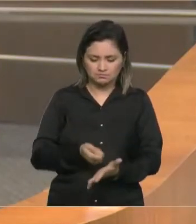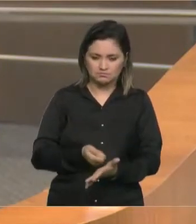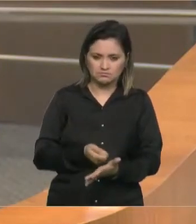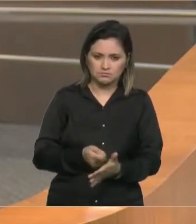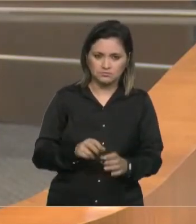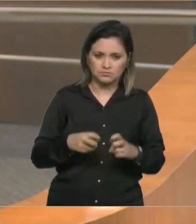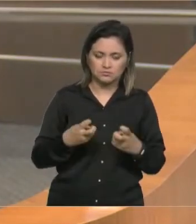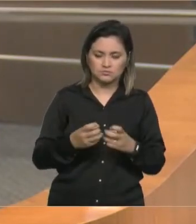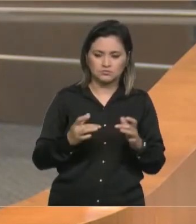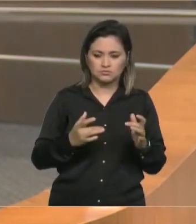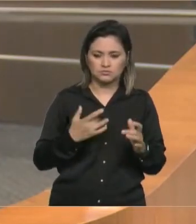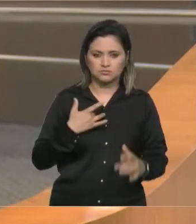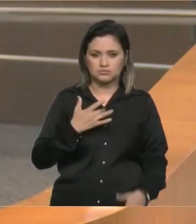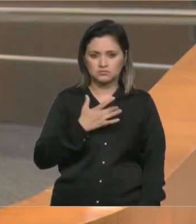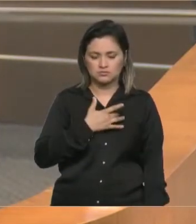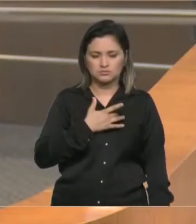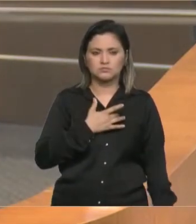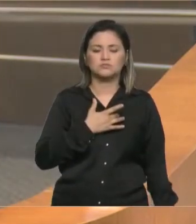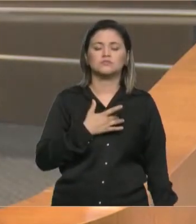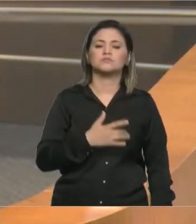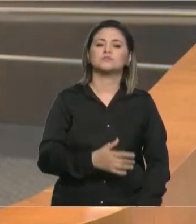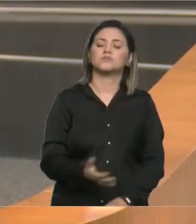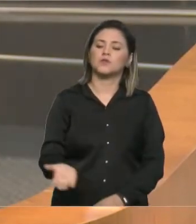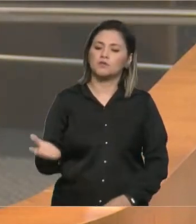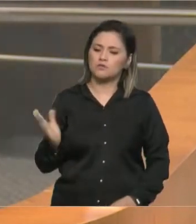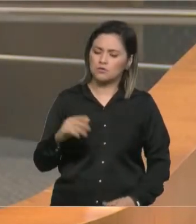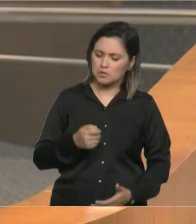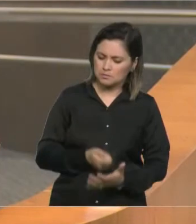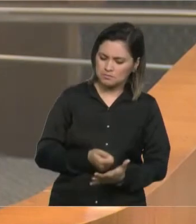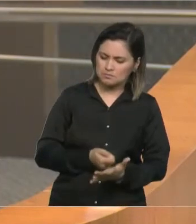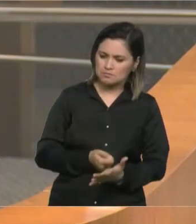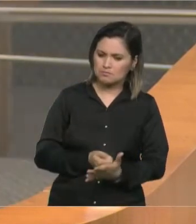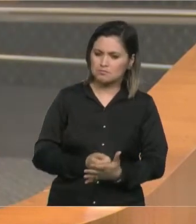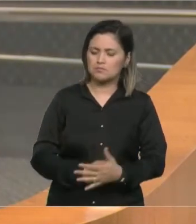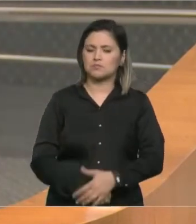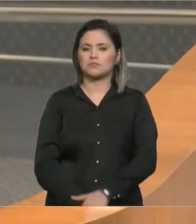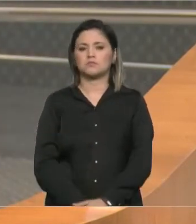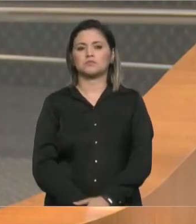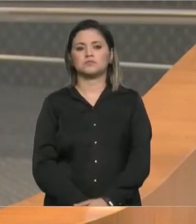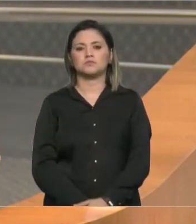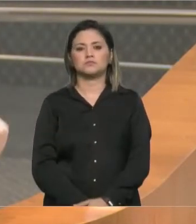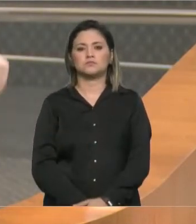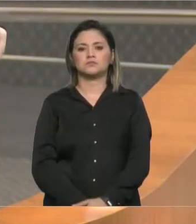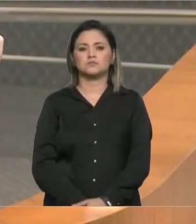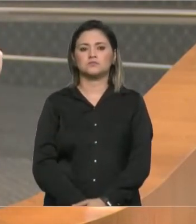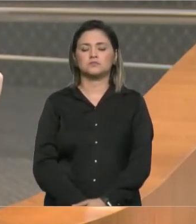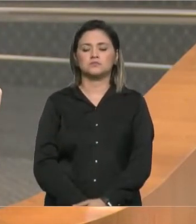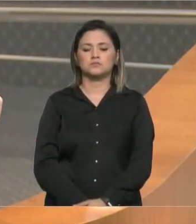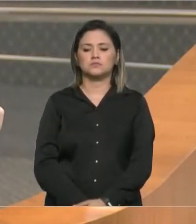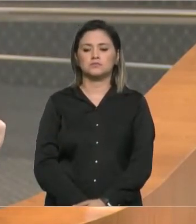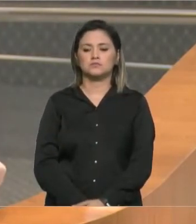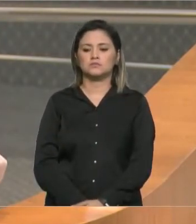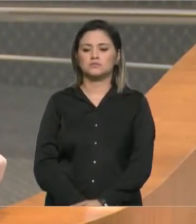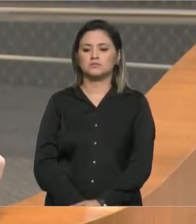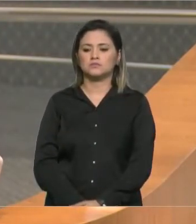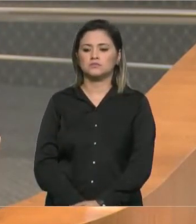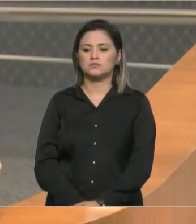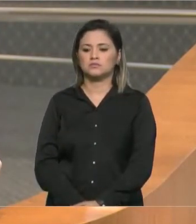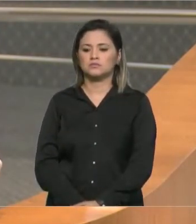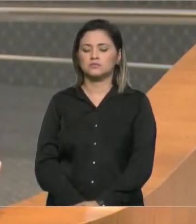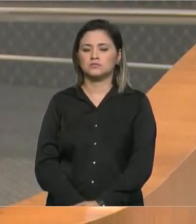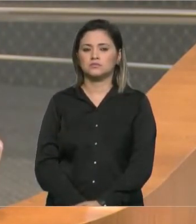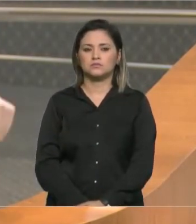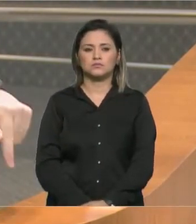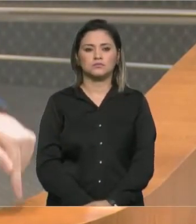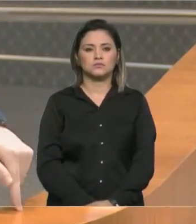Saúde. Vamos cobrar a agenda dessa reunião, para finalizar, senhora presidente, cobrar a agenda